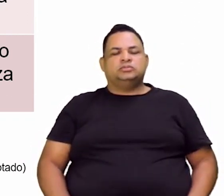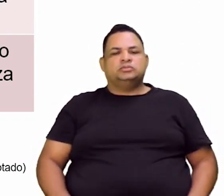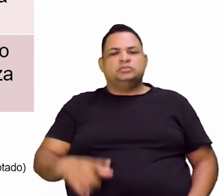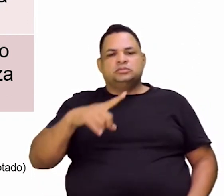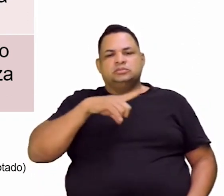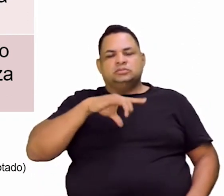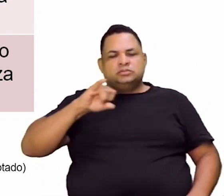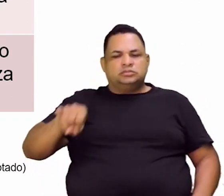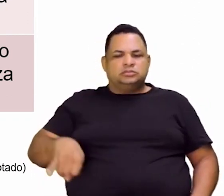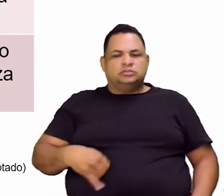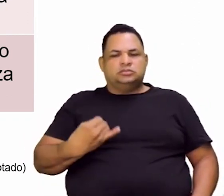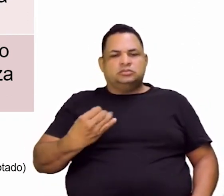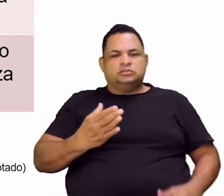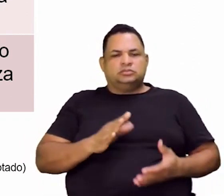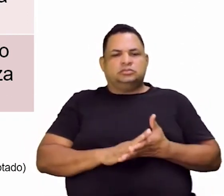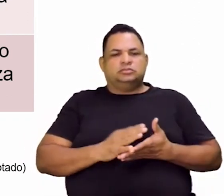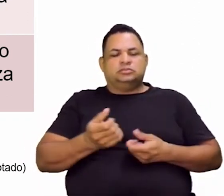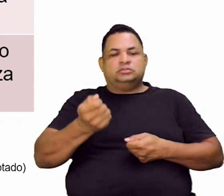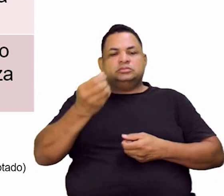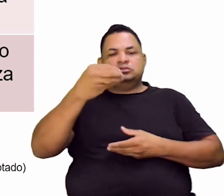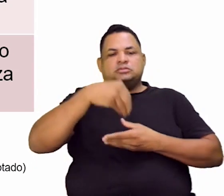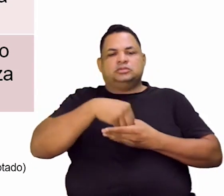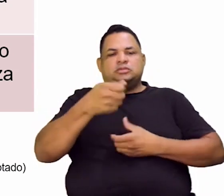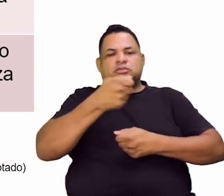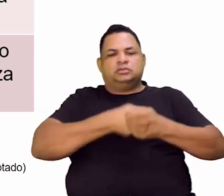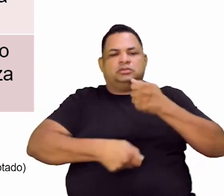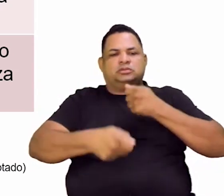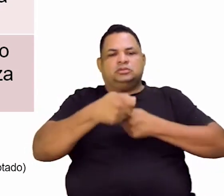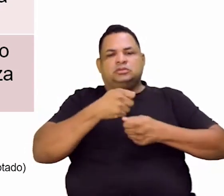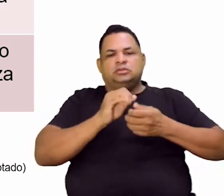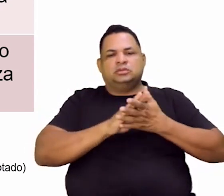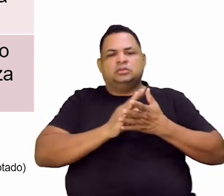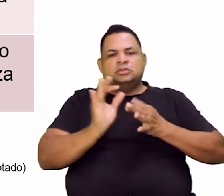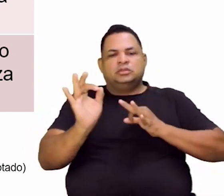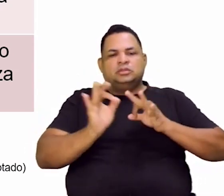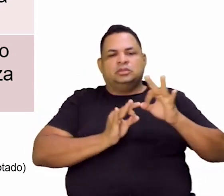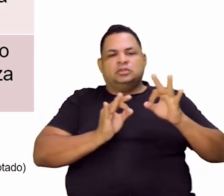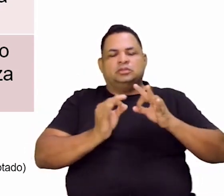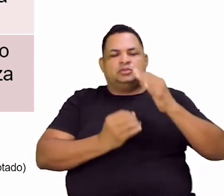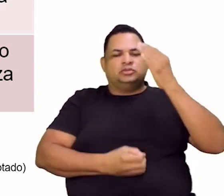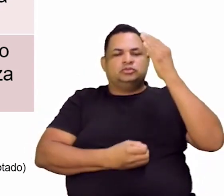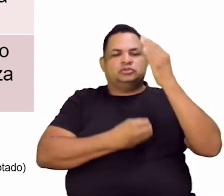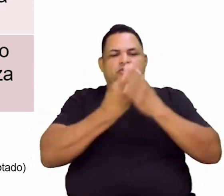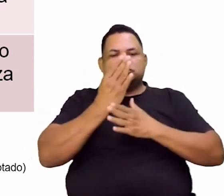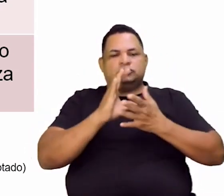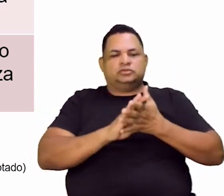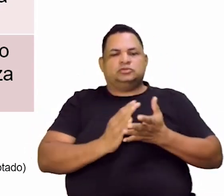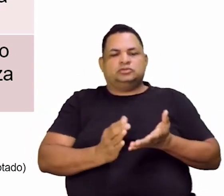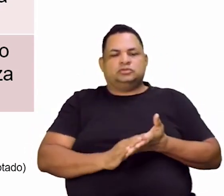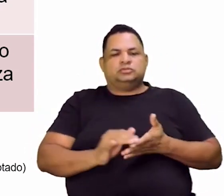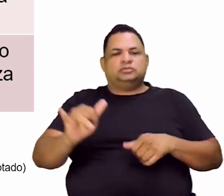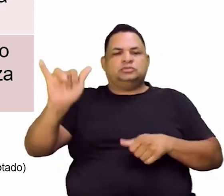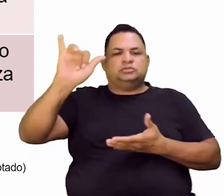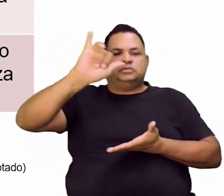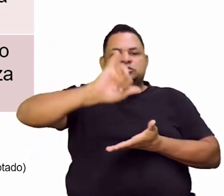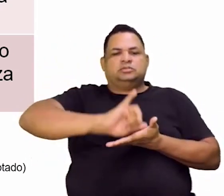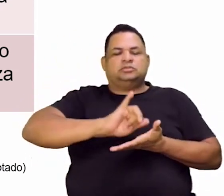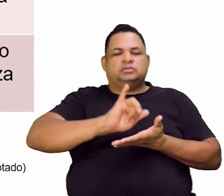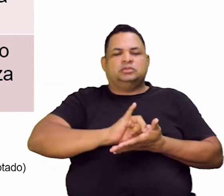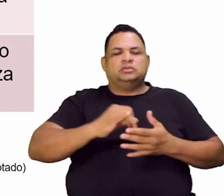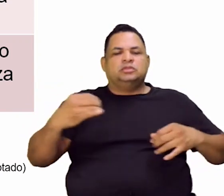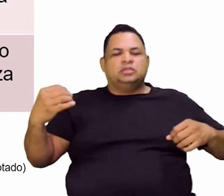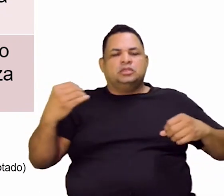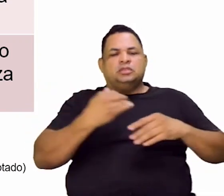Eles aproveitaram no âmbito da economia, né? Crescimento de centros urbanos, ó, o que propiciou? Maior circulação